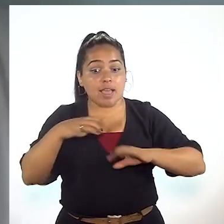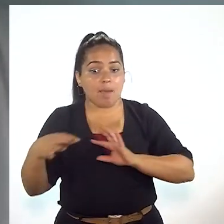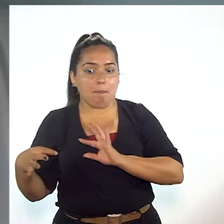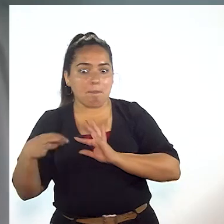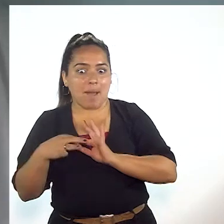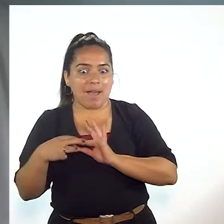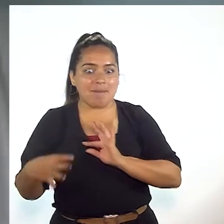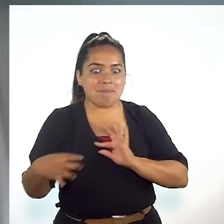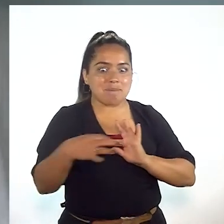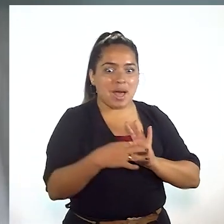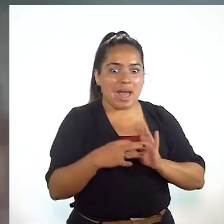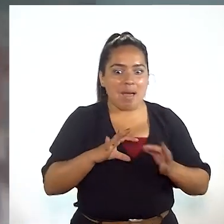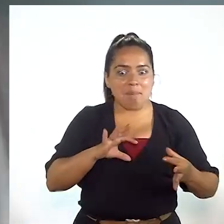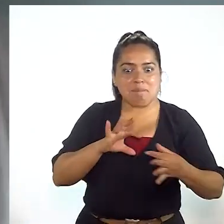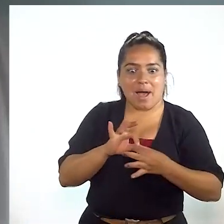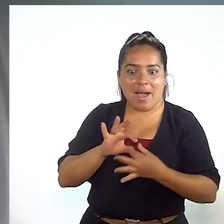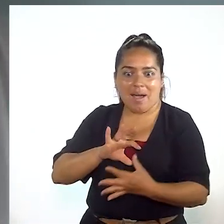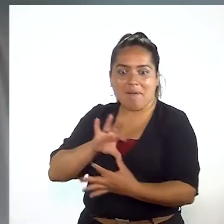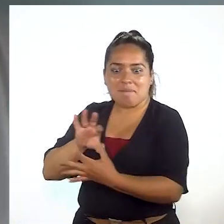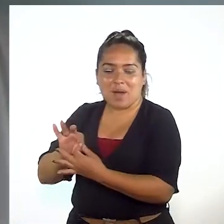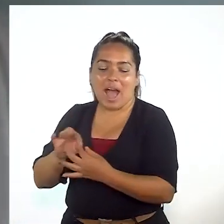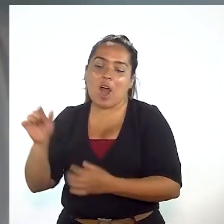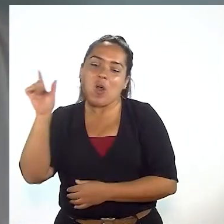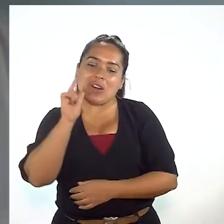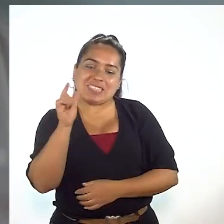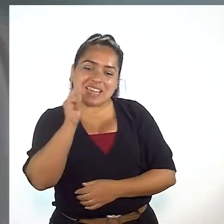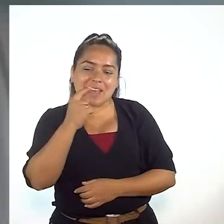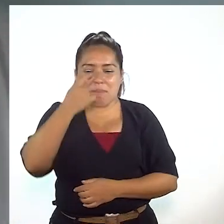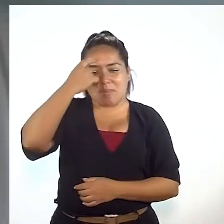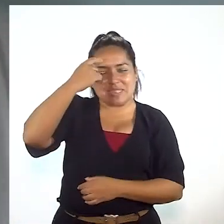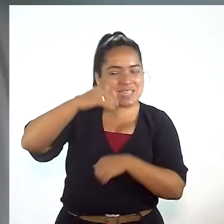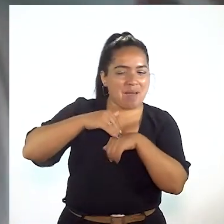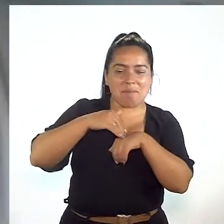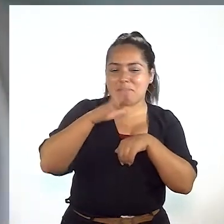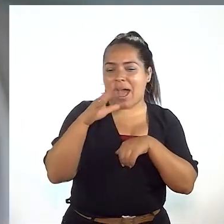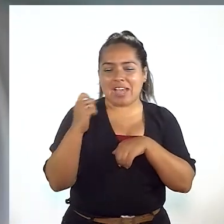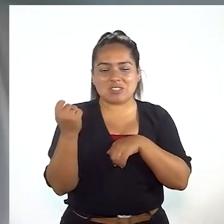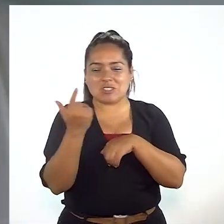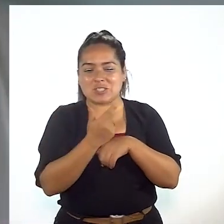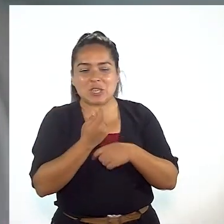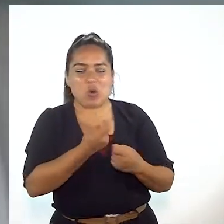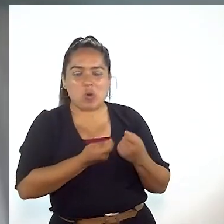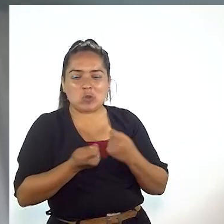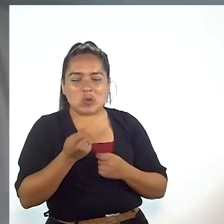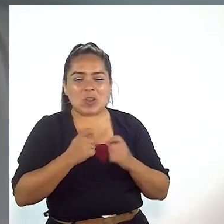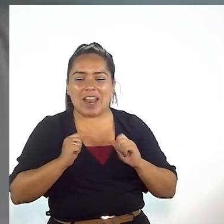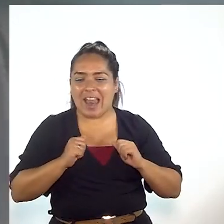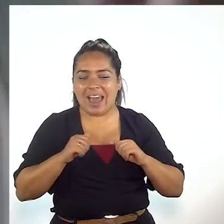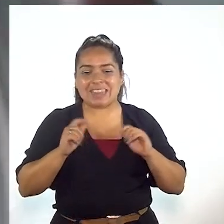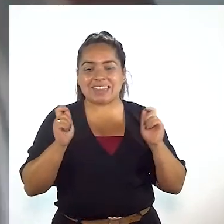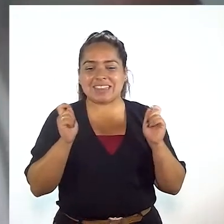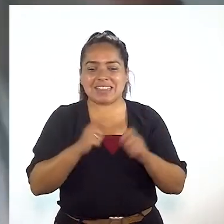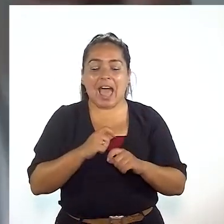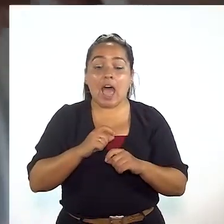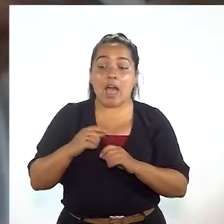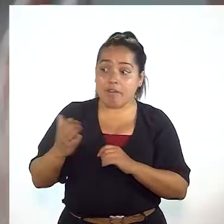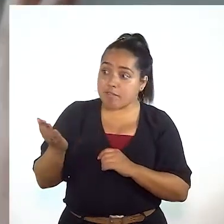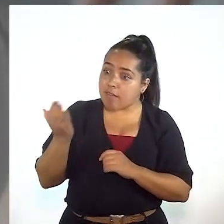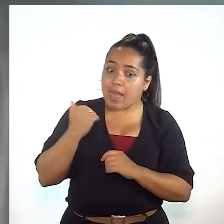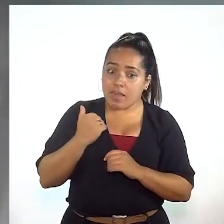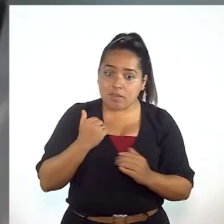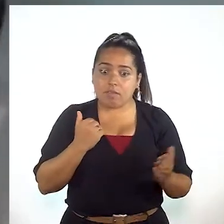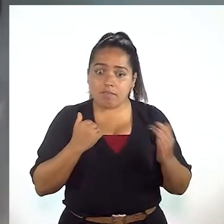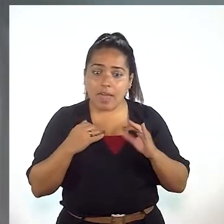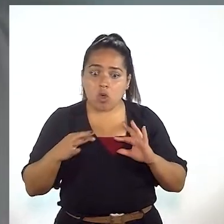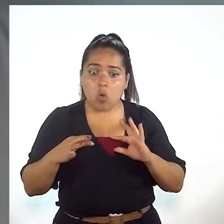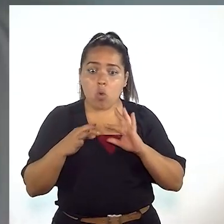é essa atuação em rede, o quanto vocês se conectam muito mais do que a gente pode pensar e controlar quando começa o